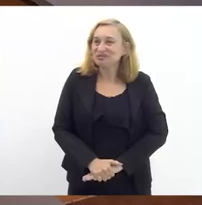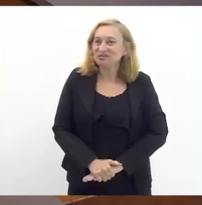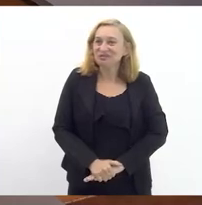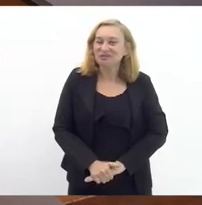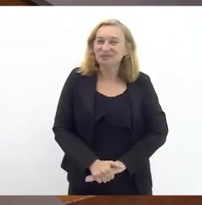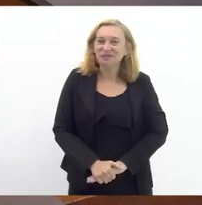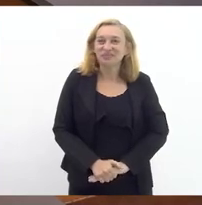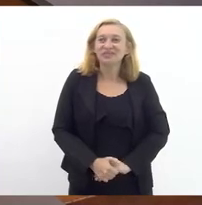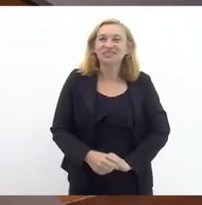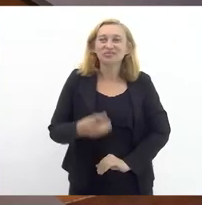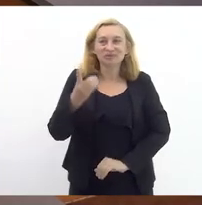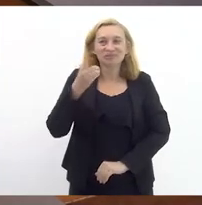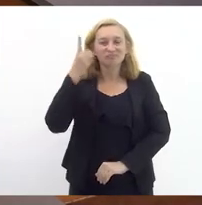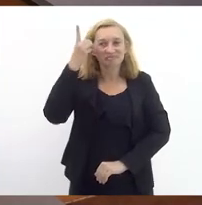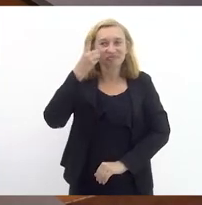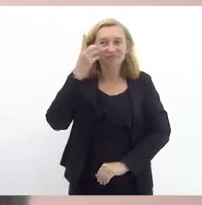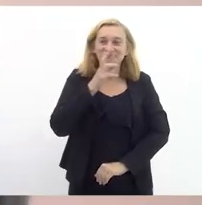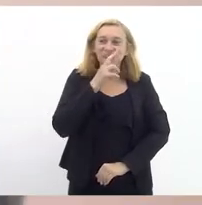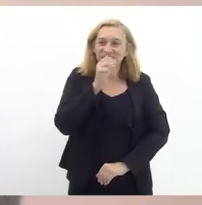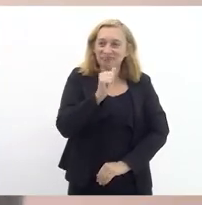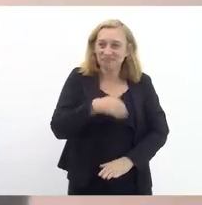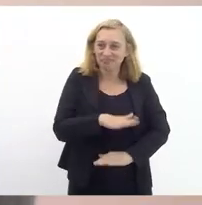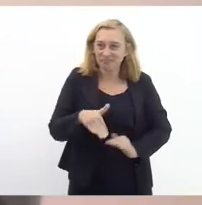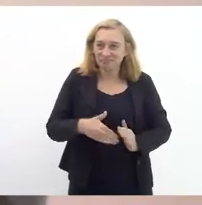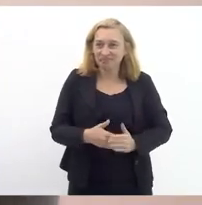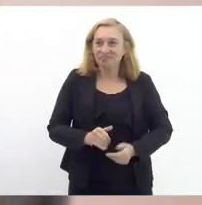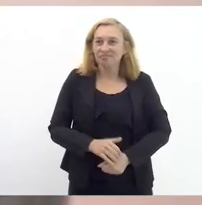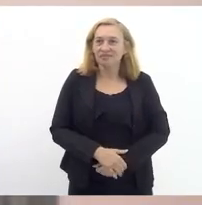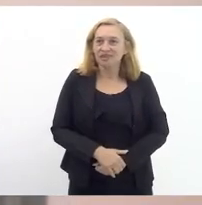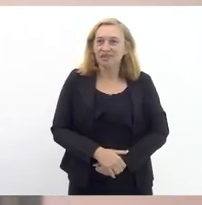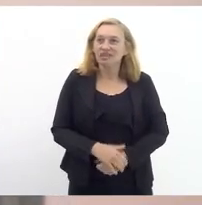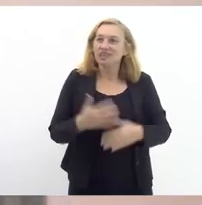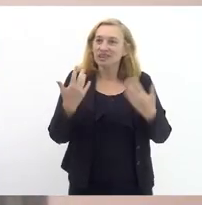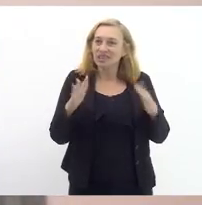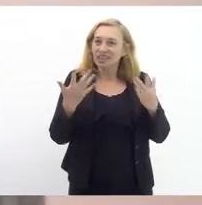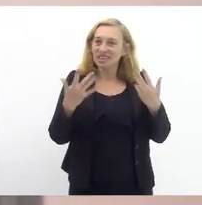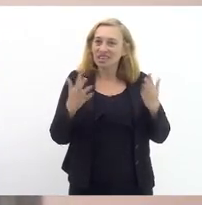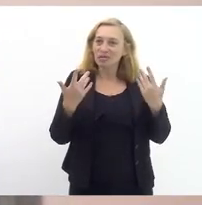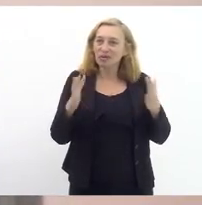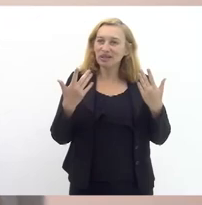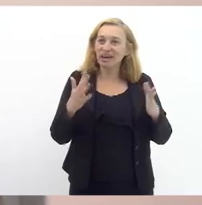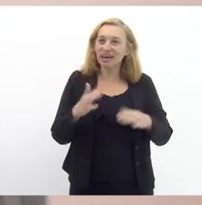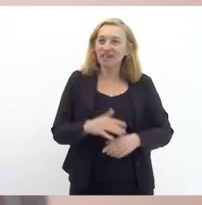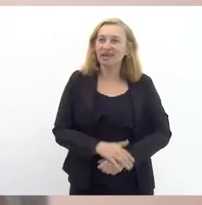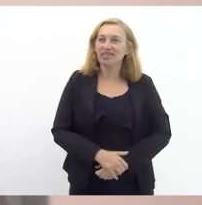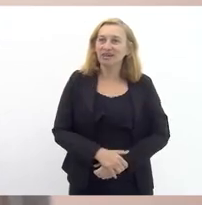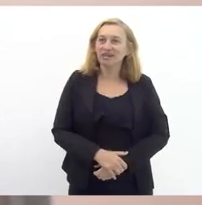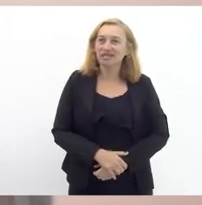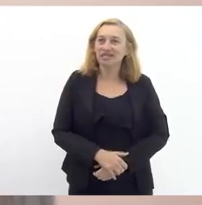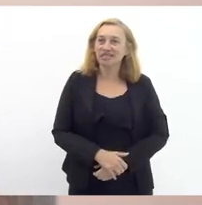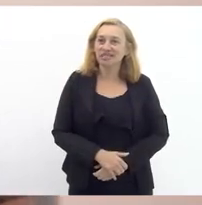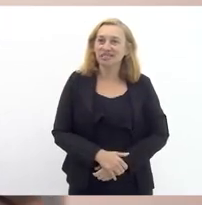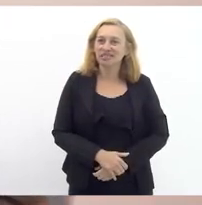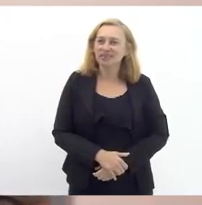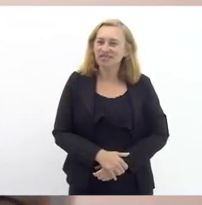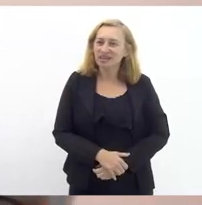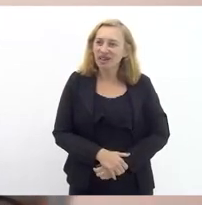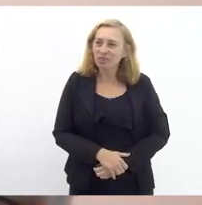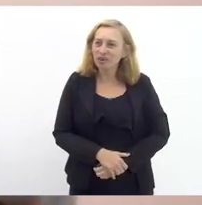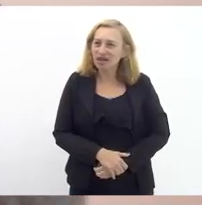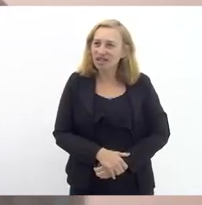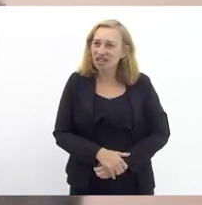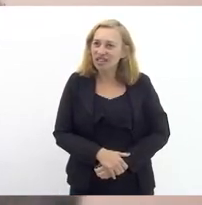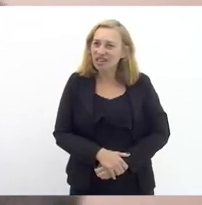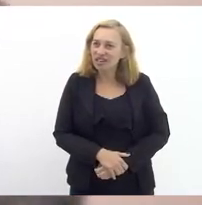Rodrigo Amorim e todos os participantes. Queria parabenizar a Vossa Excelência pela condução da CPI. Tu tem 3 minutos, né, rapaz?